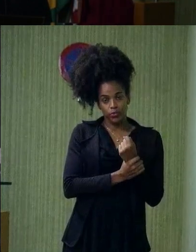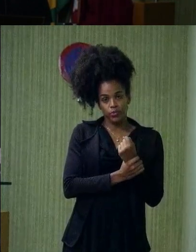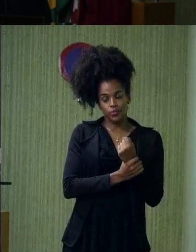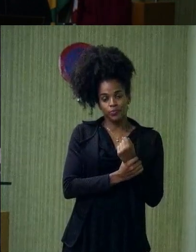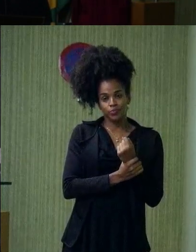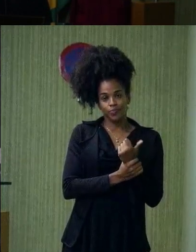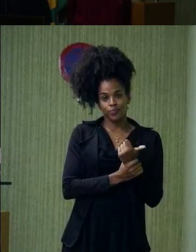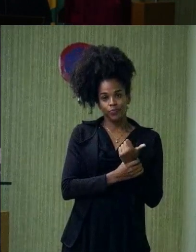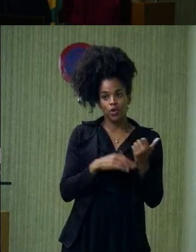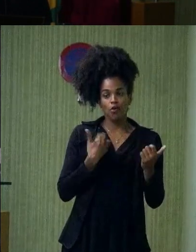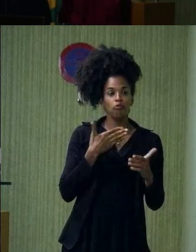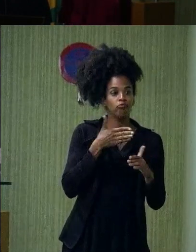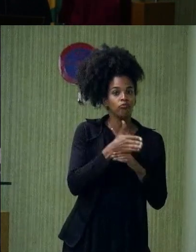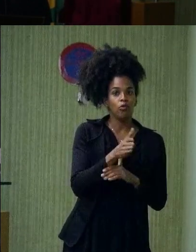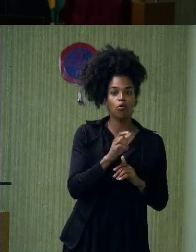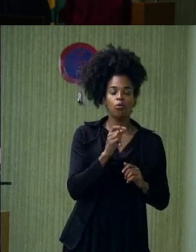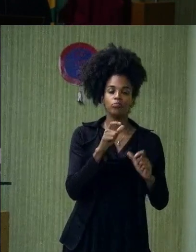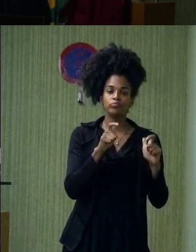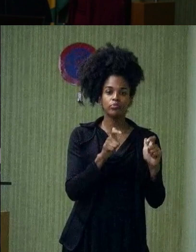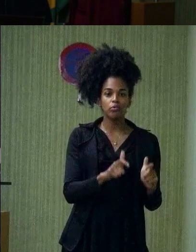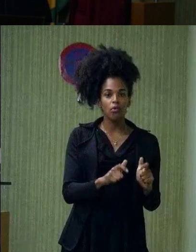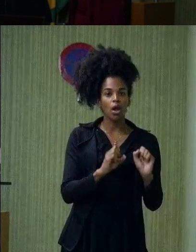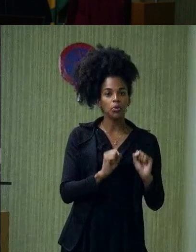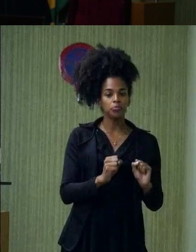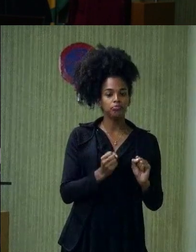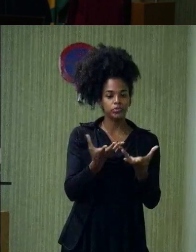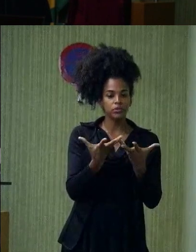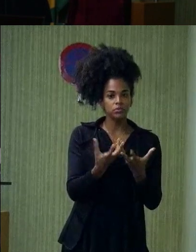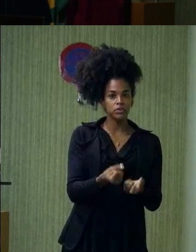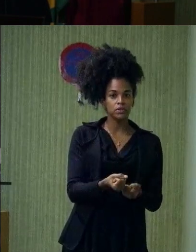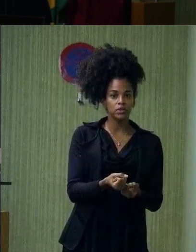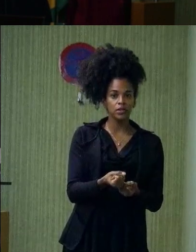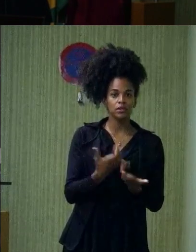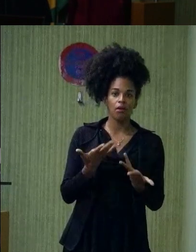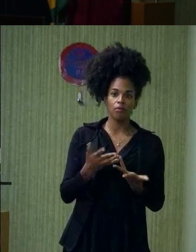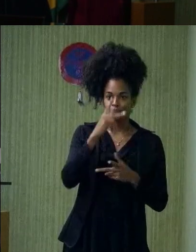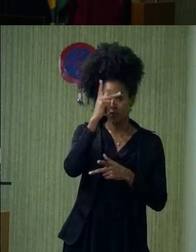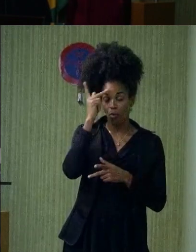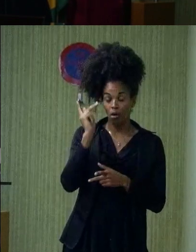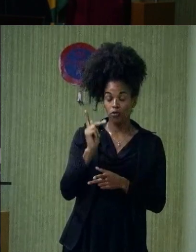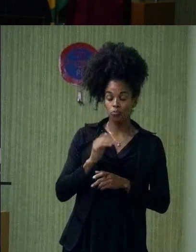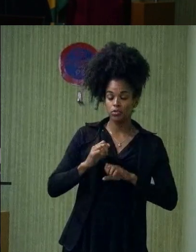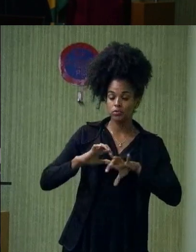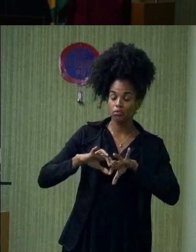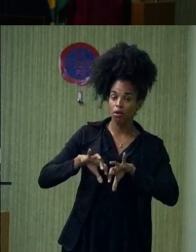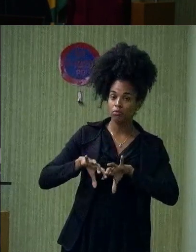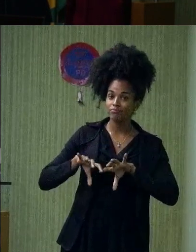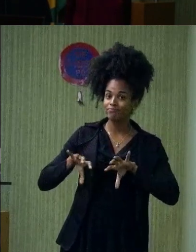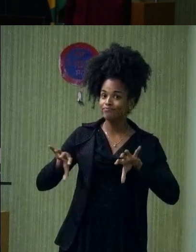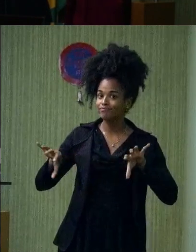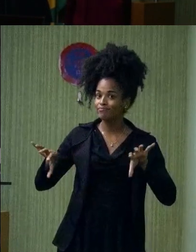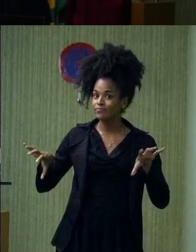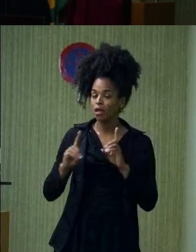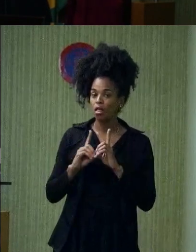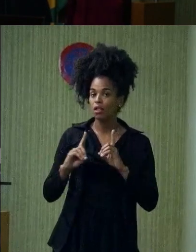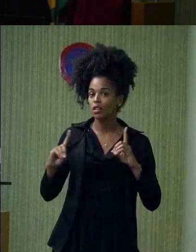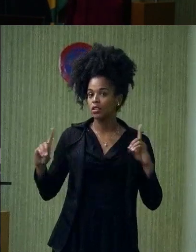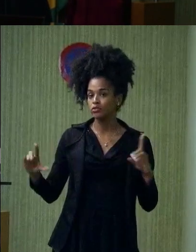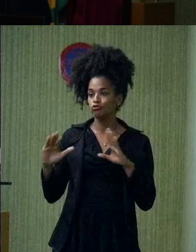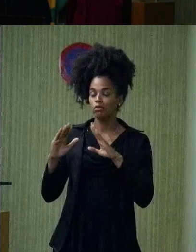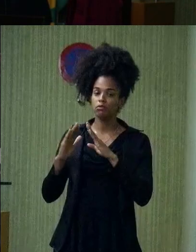tem condições espaço físico de me receber então as pessoas ficaram muito distantes das suas casas ou até em outros